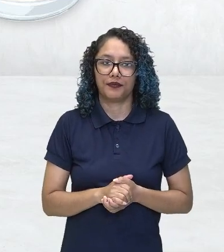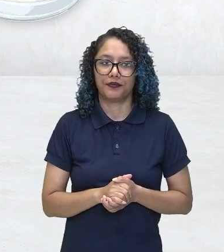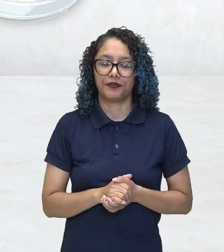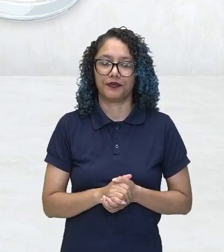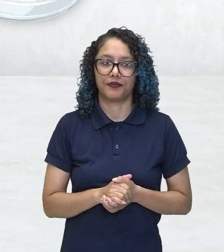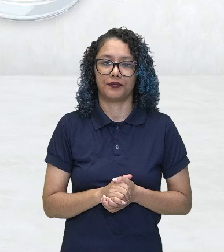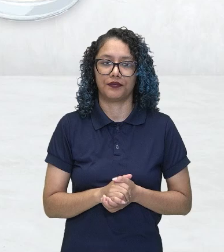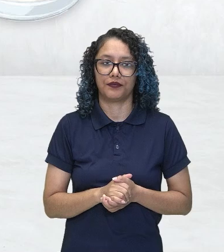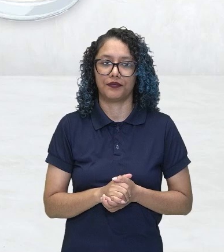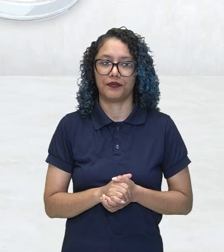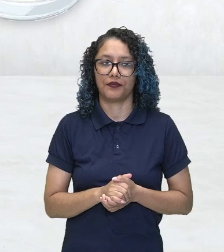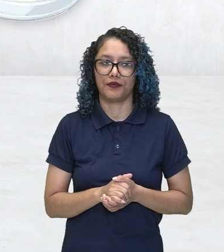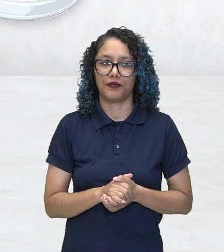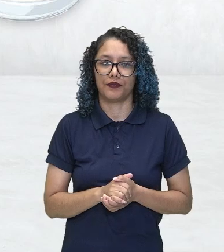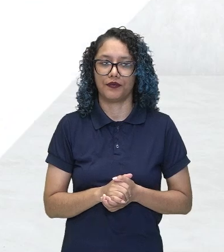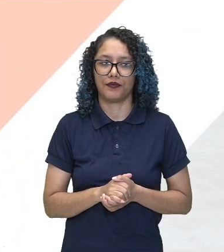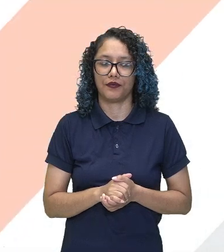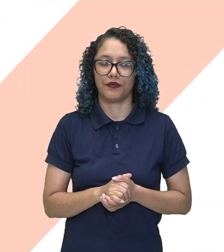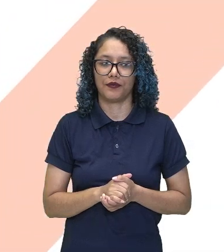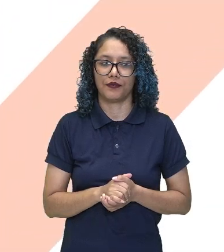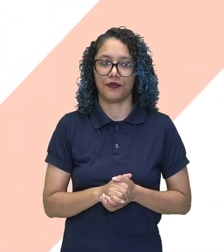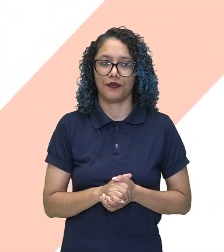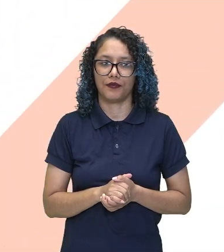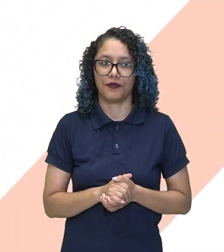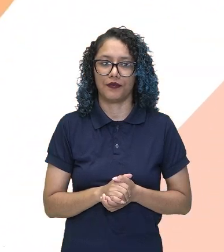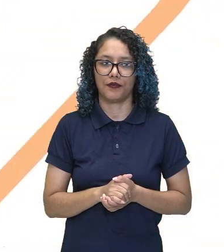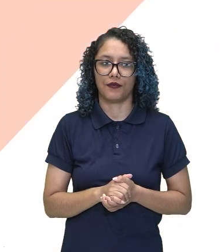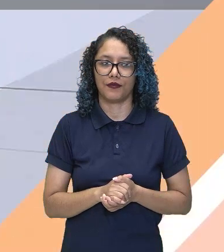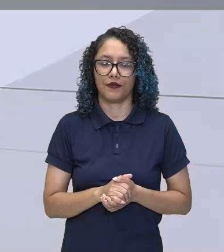República das Oligarquias.